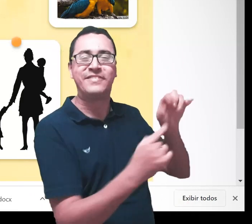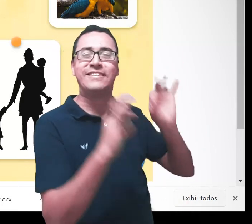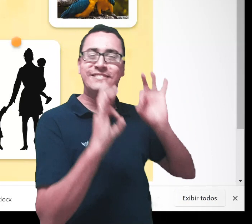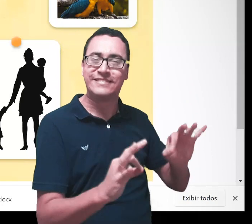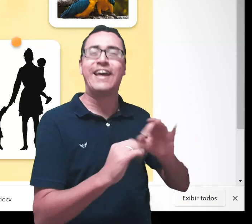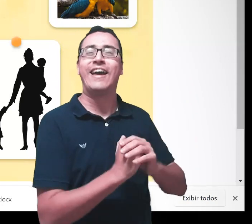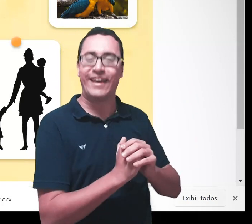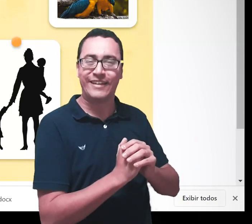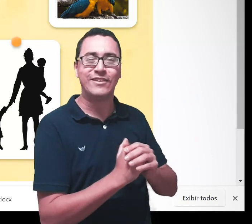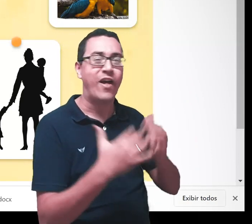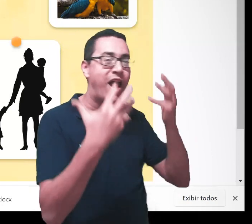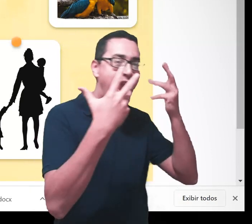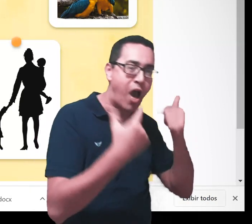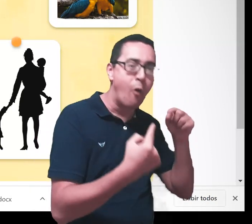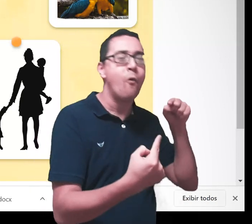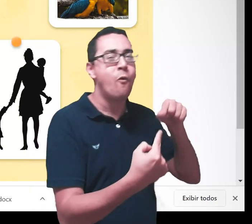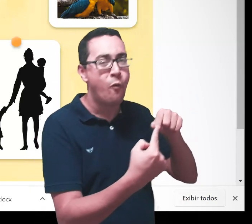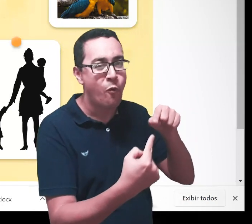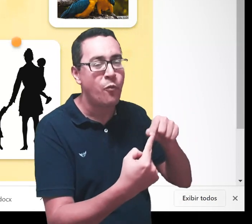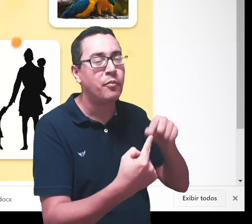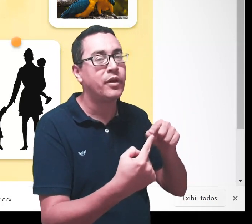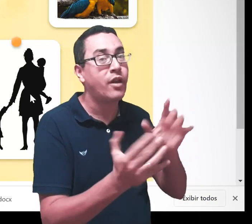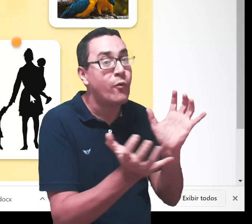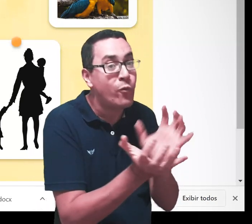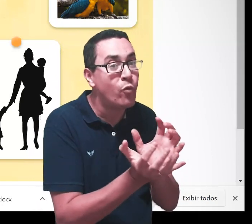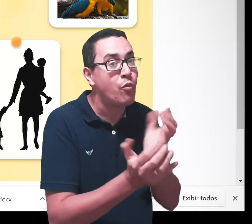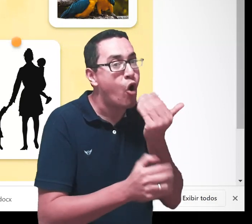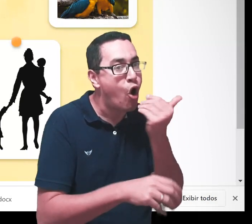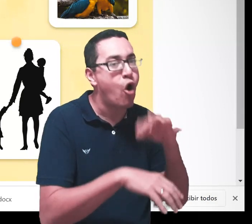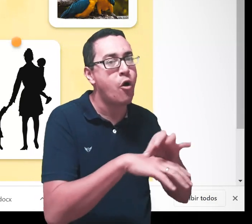Deu certo. Carnívoros.